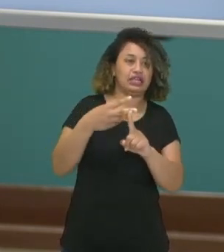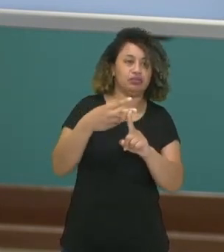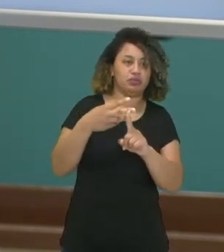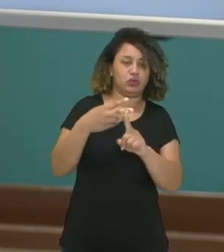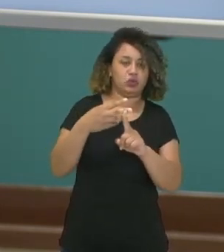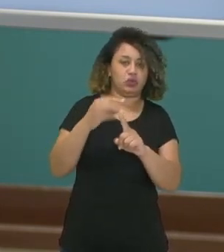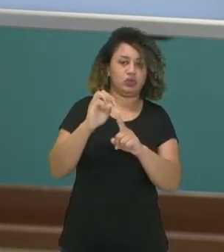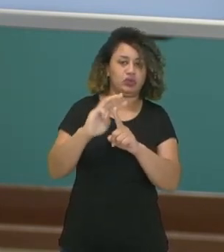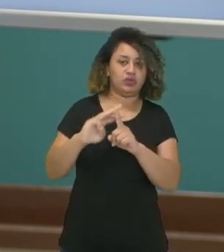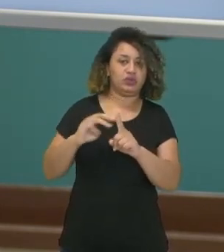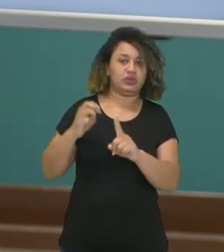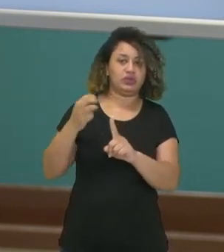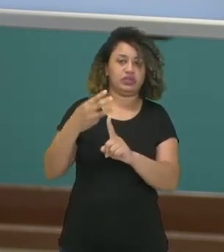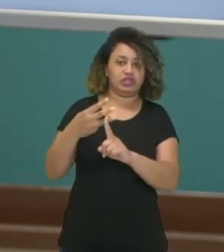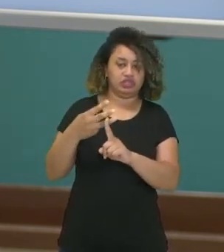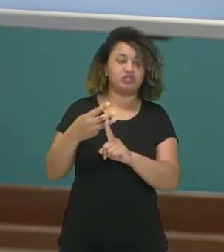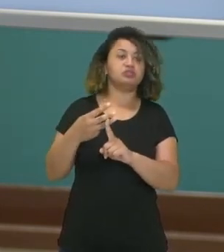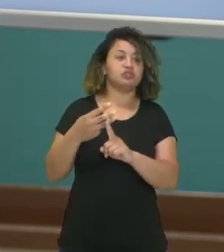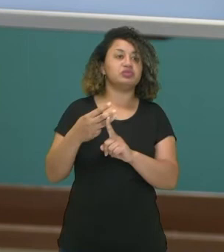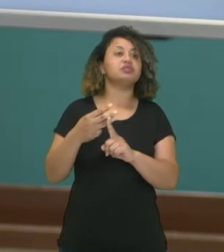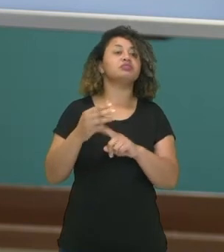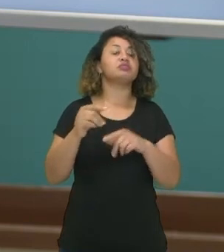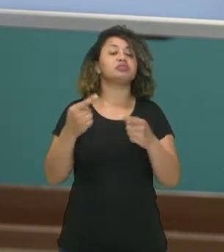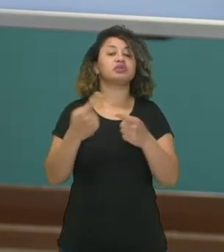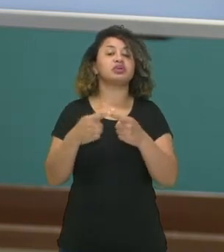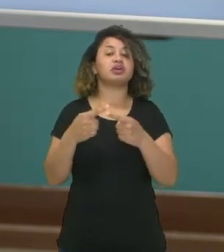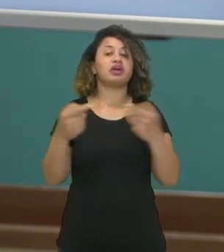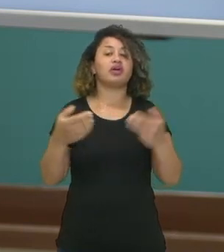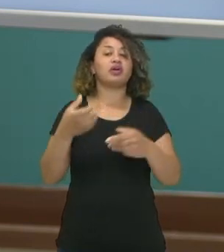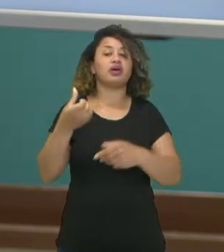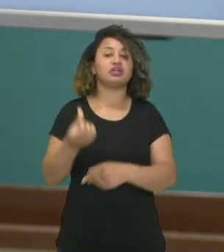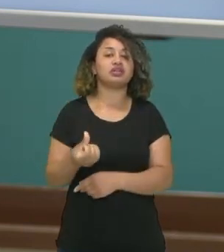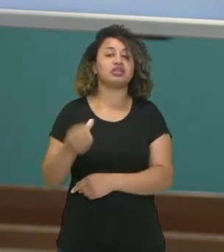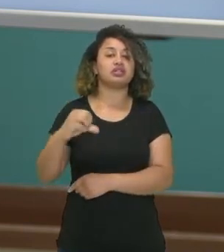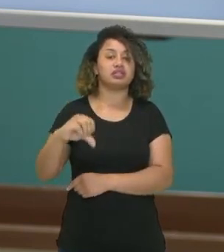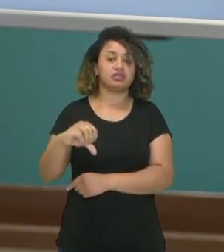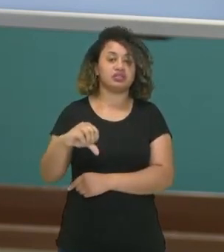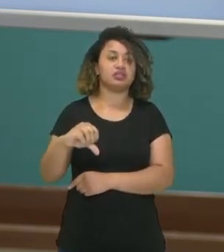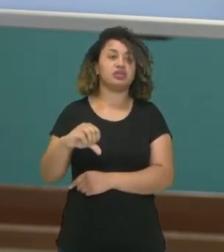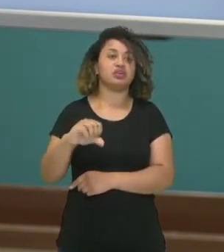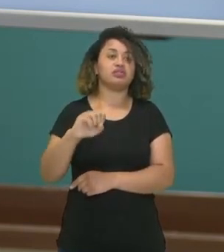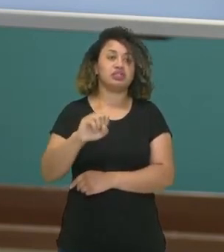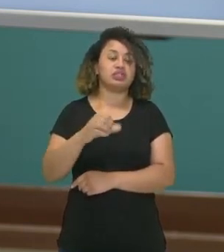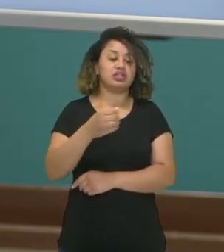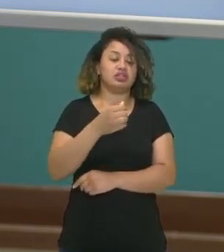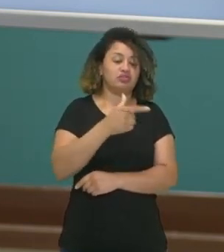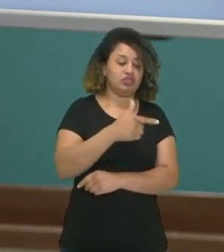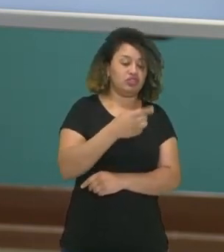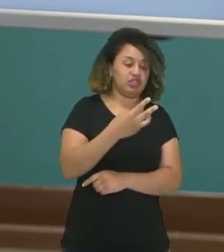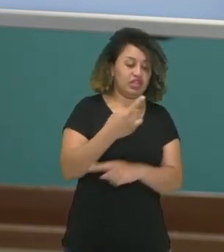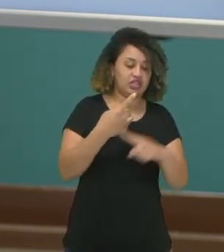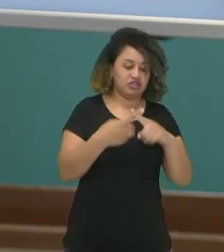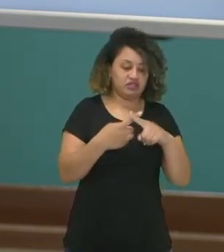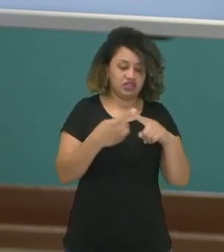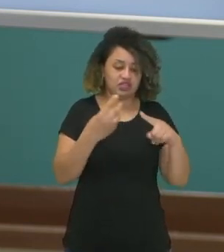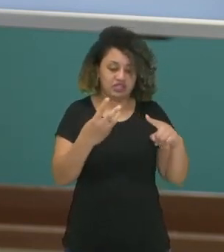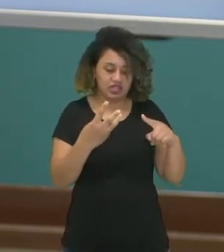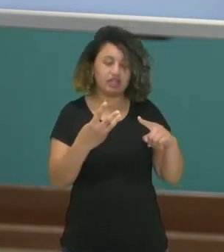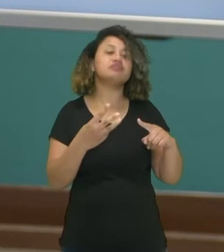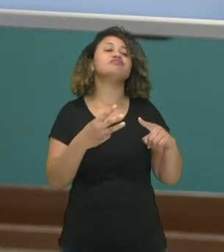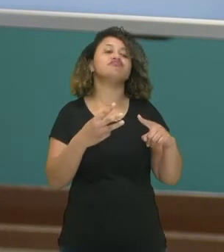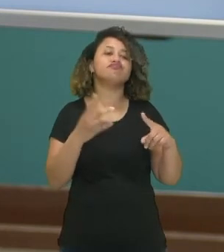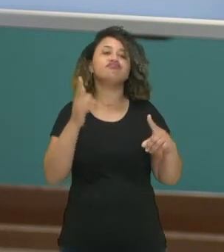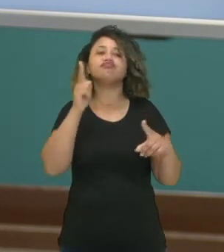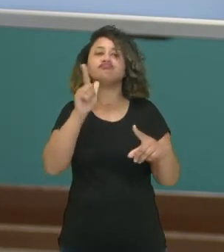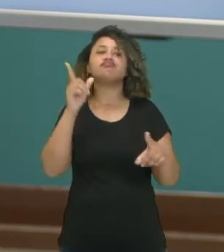coberta por 5 caixas de piso, porque afinal de contas, se eu pegar o 23 e multiplicar por 3,